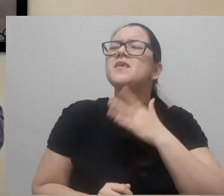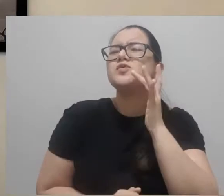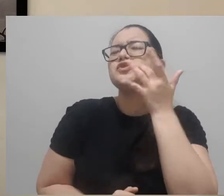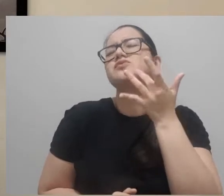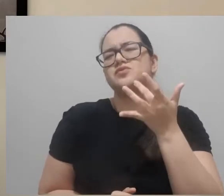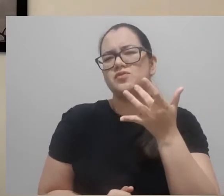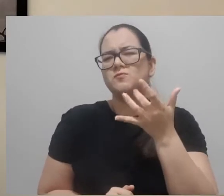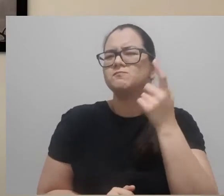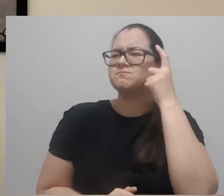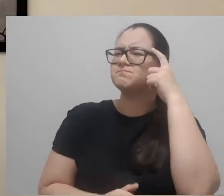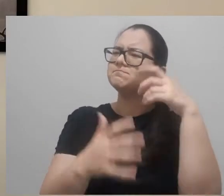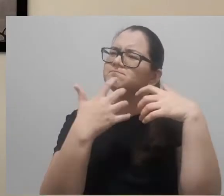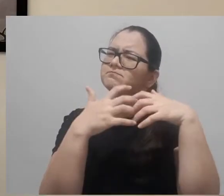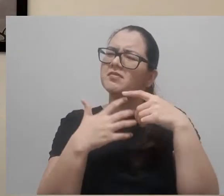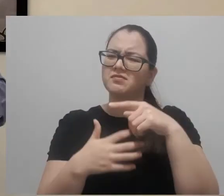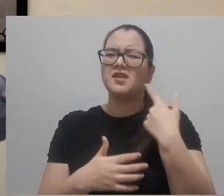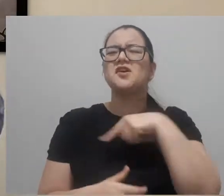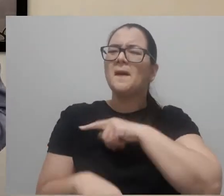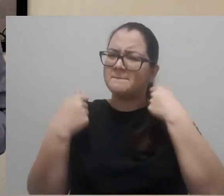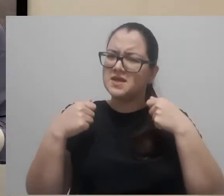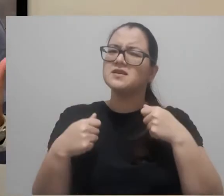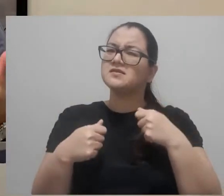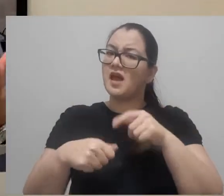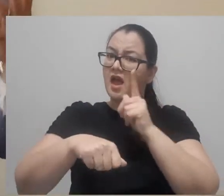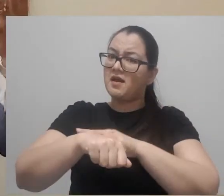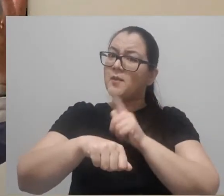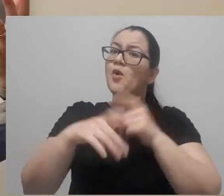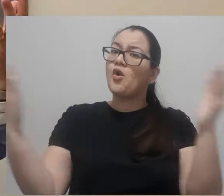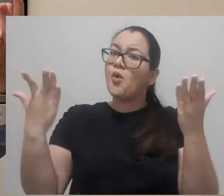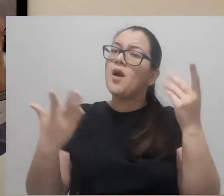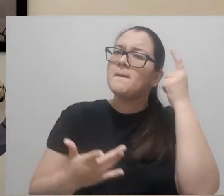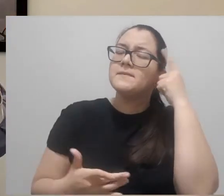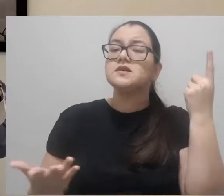qual é o seu tesouro. Porque só existem dois